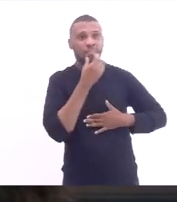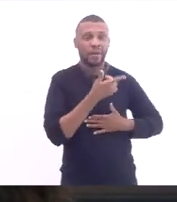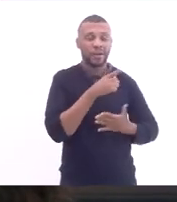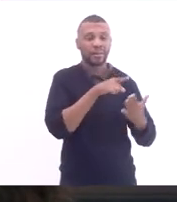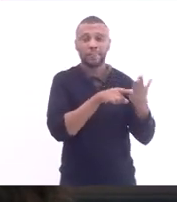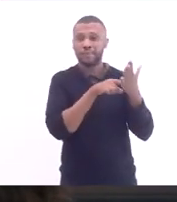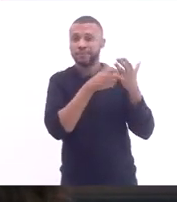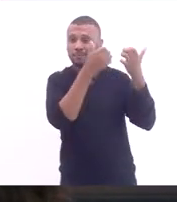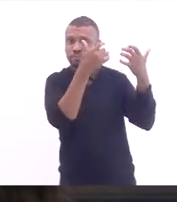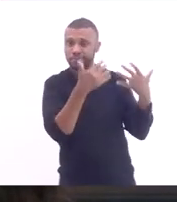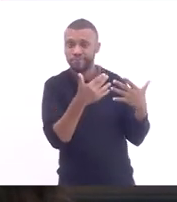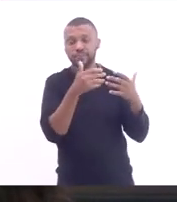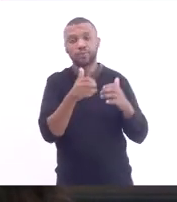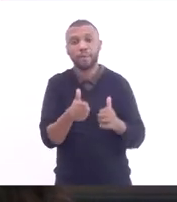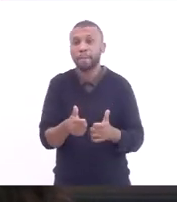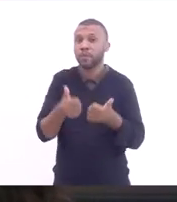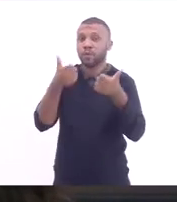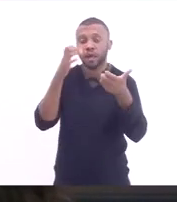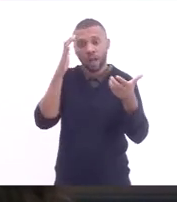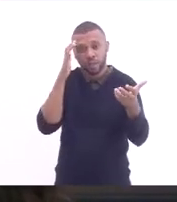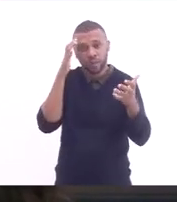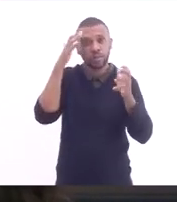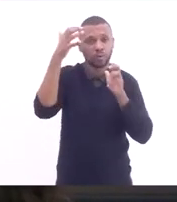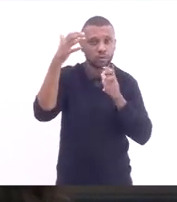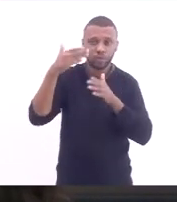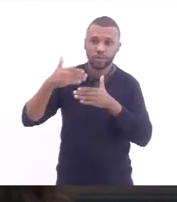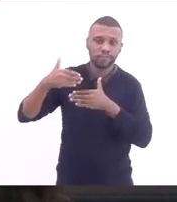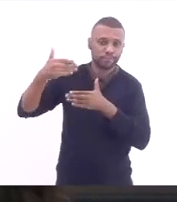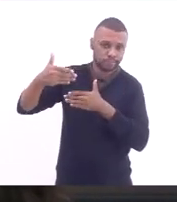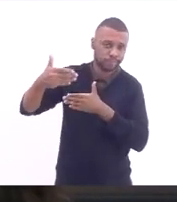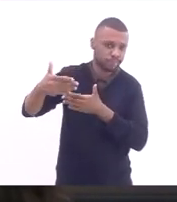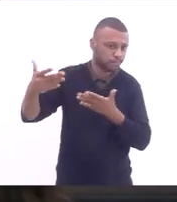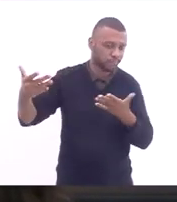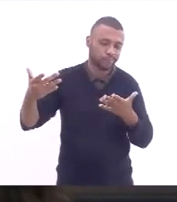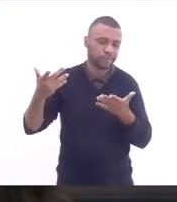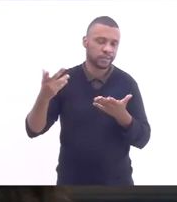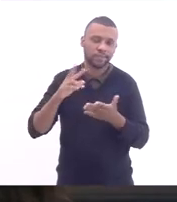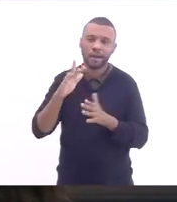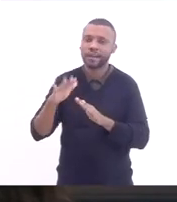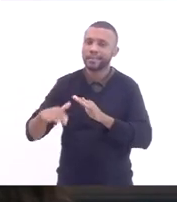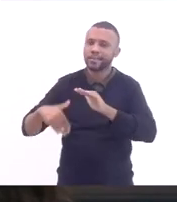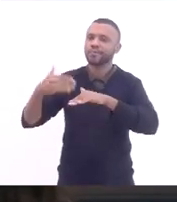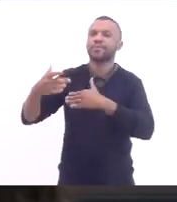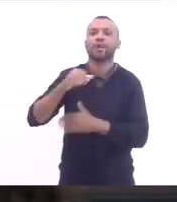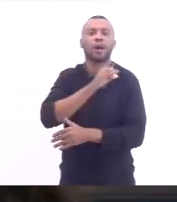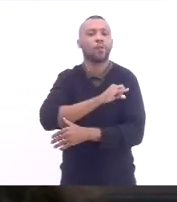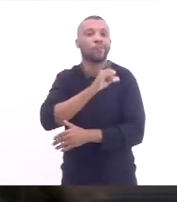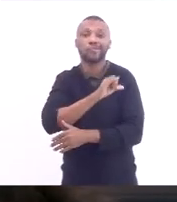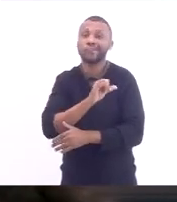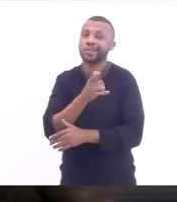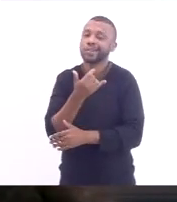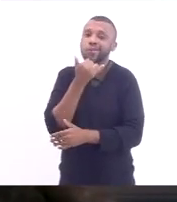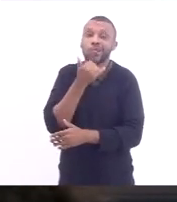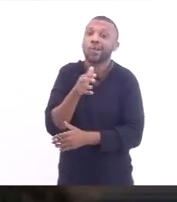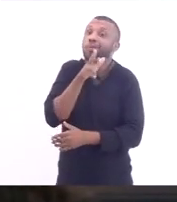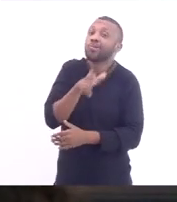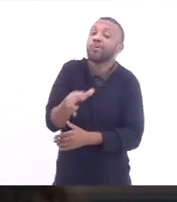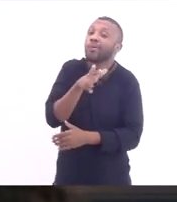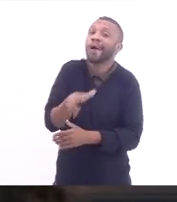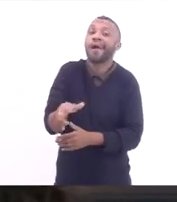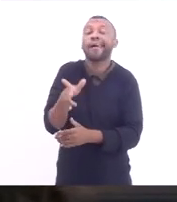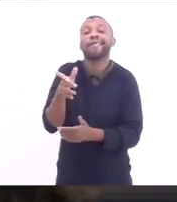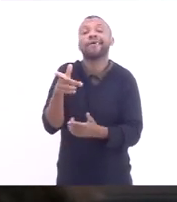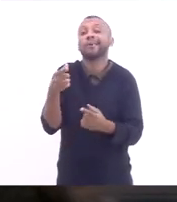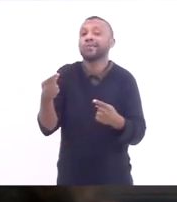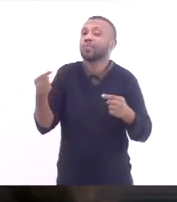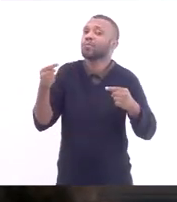apresentado de melhoria das condições de desenvolvimento do Estado do Rio de Janeiro, que não é fato, não